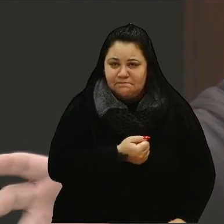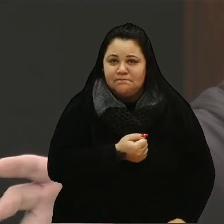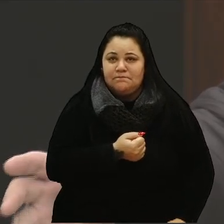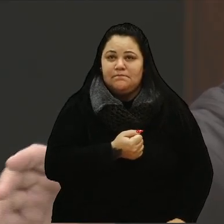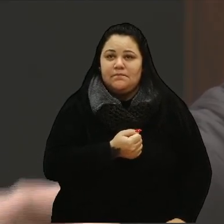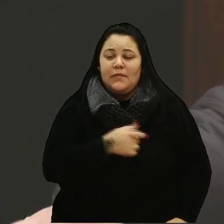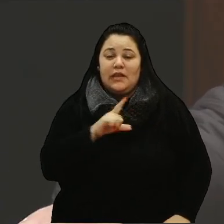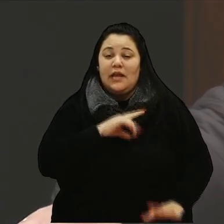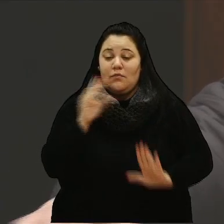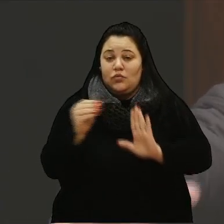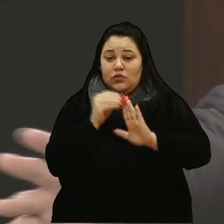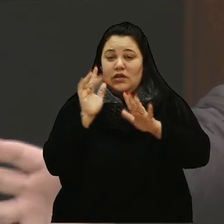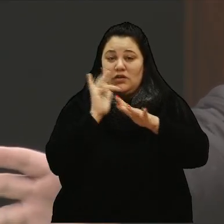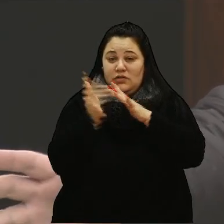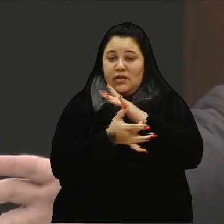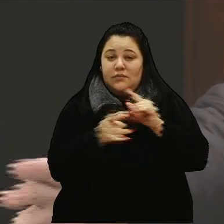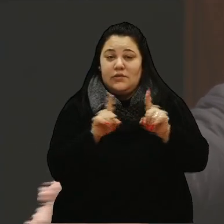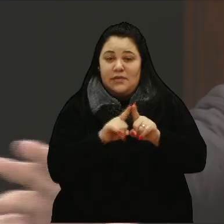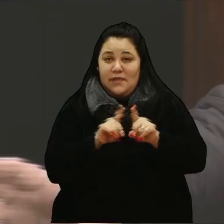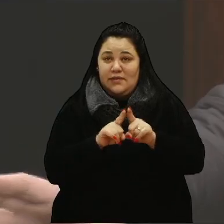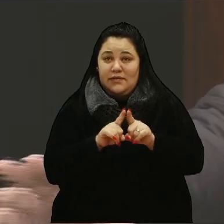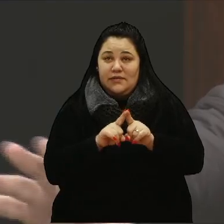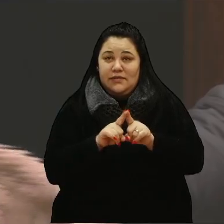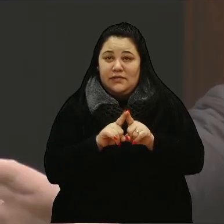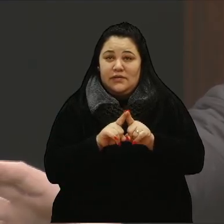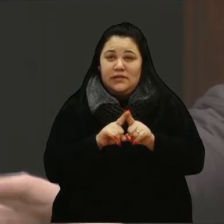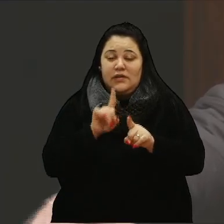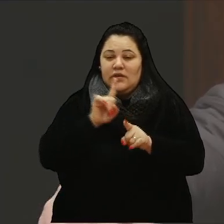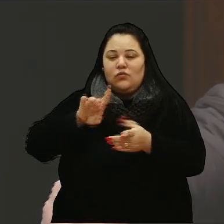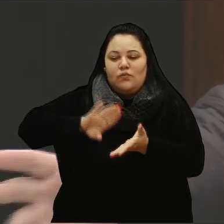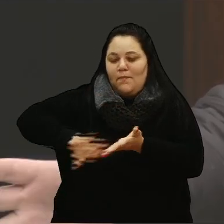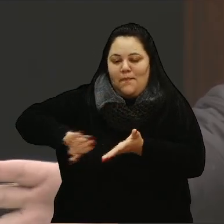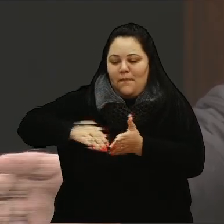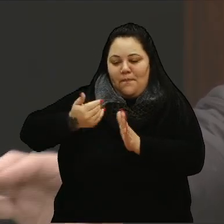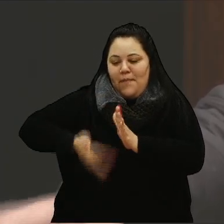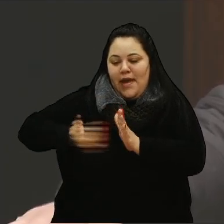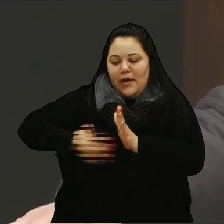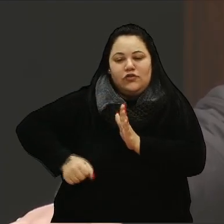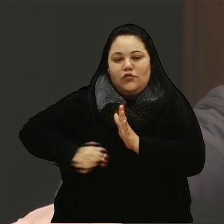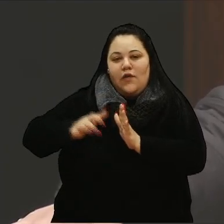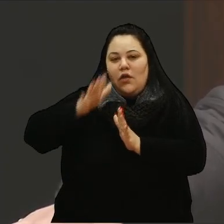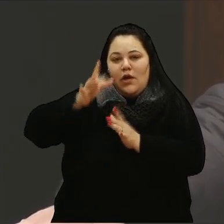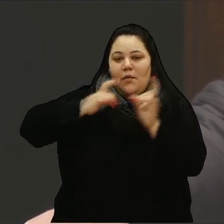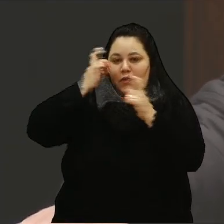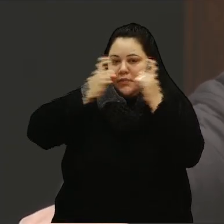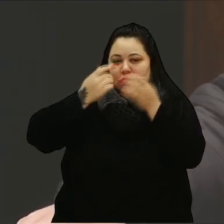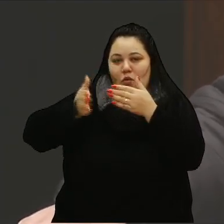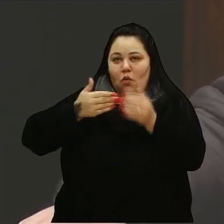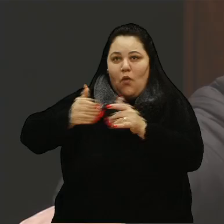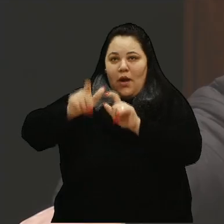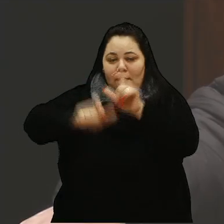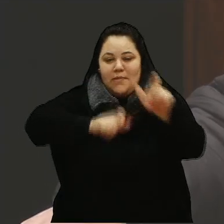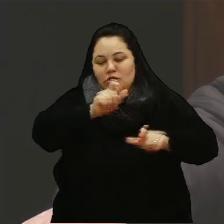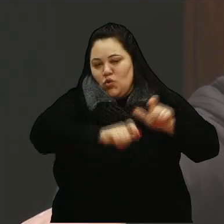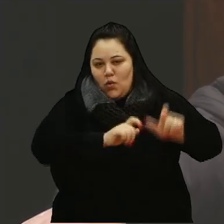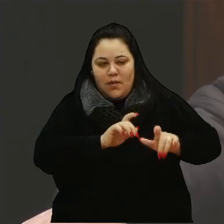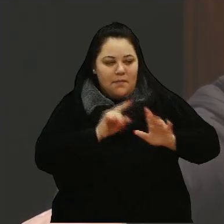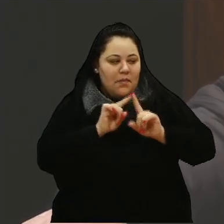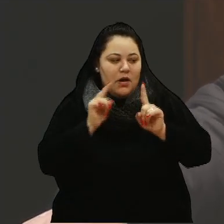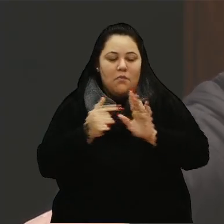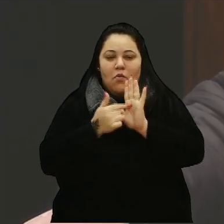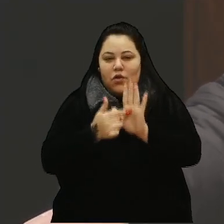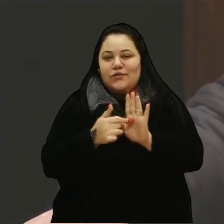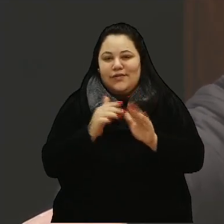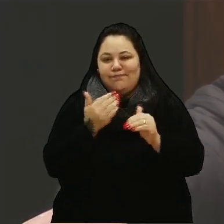tem postagens dela, inclusive, isso não retira a dignidade dela e a preocupação que deve ter com qualquer ser humano. Mas isso mostra a incoerência